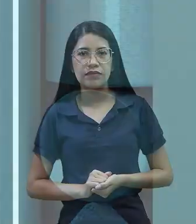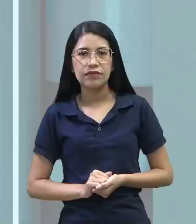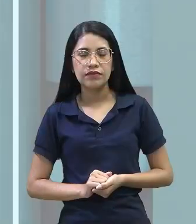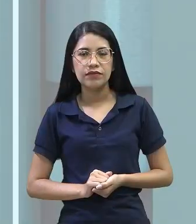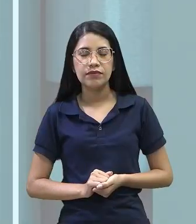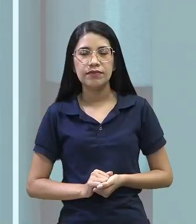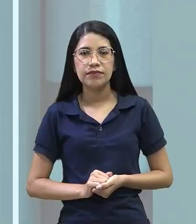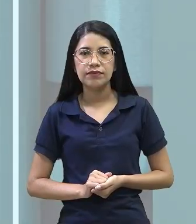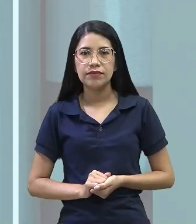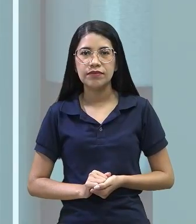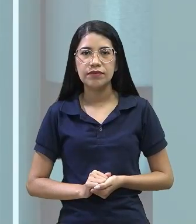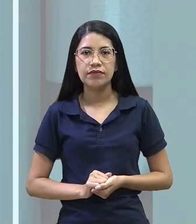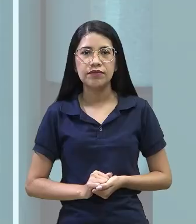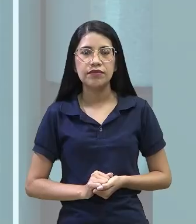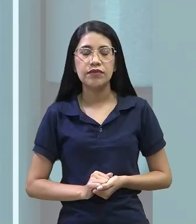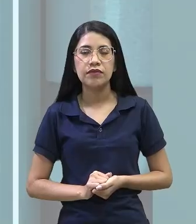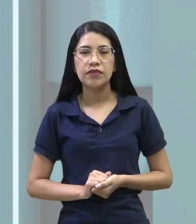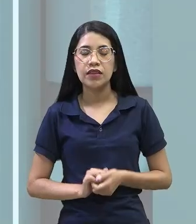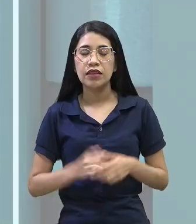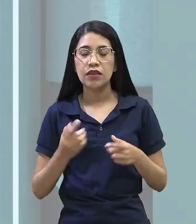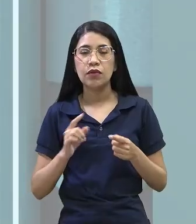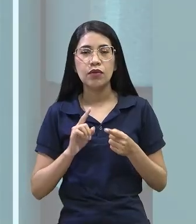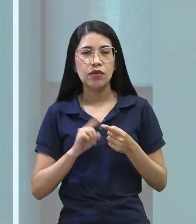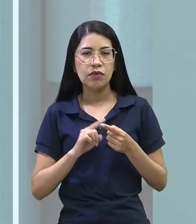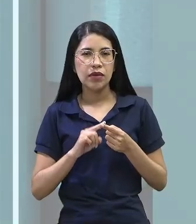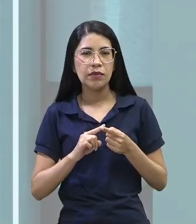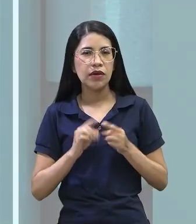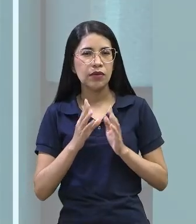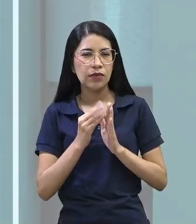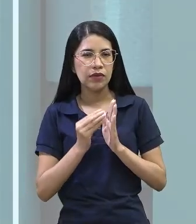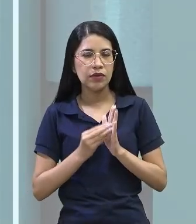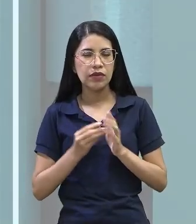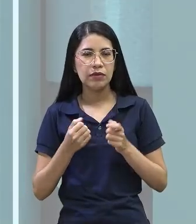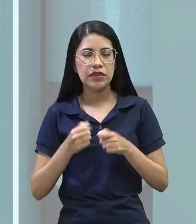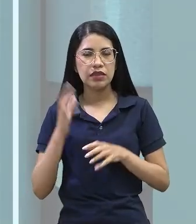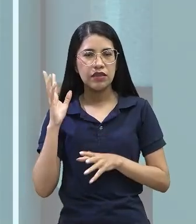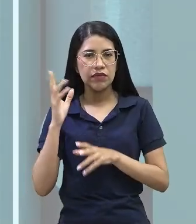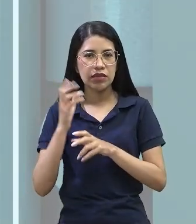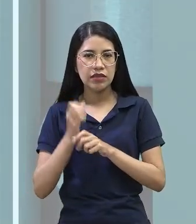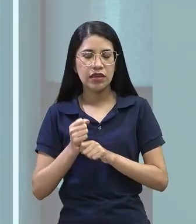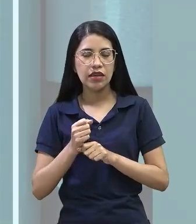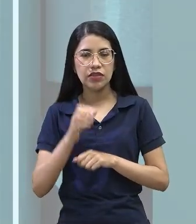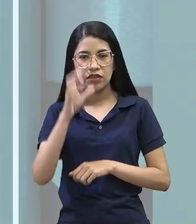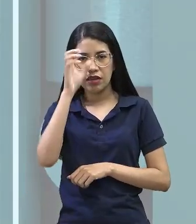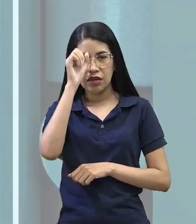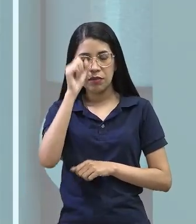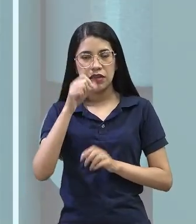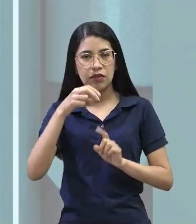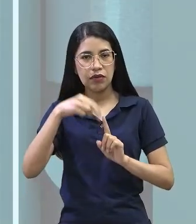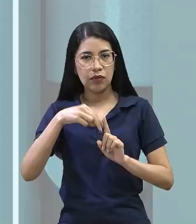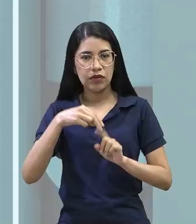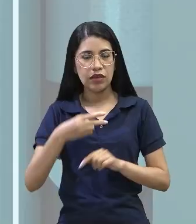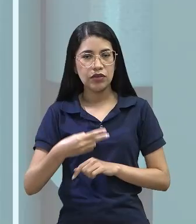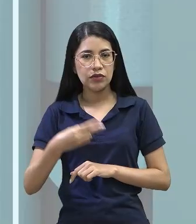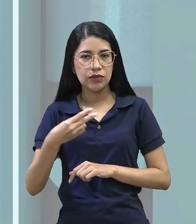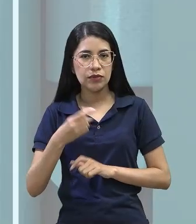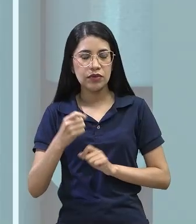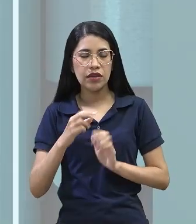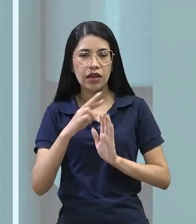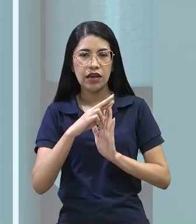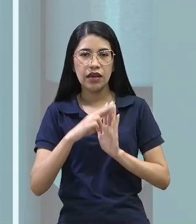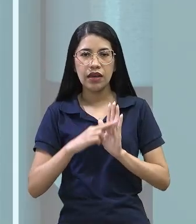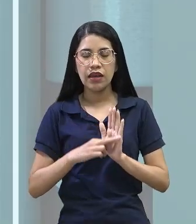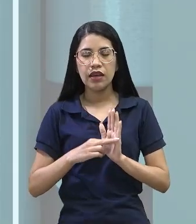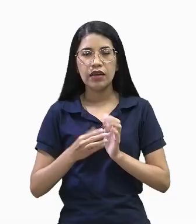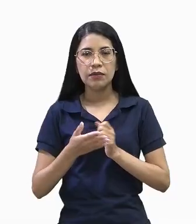Muito bem, gente. Então, o primeiro tópico que eu quero lembrar aqui do que nós aprendemos ao longo da segunda unidade foram as regras